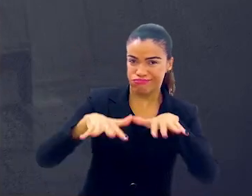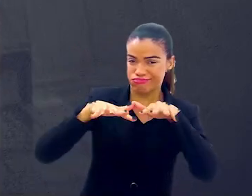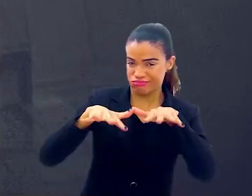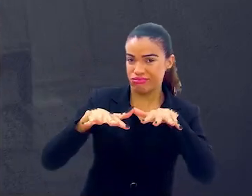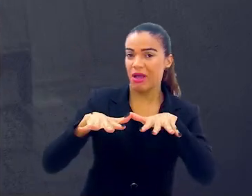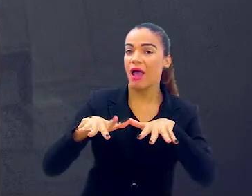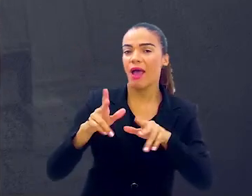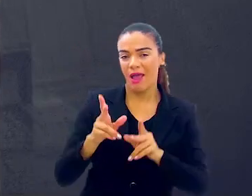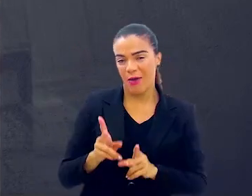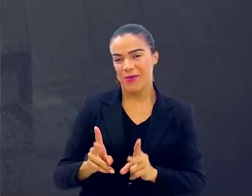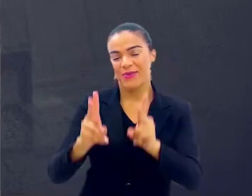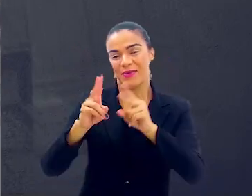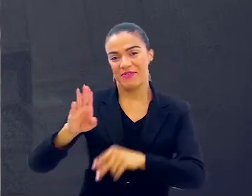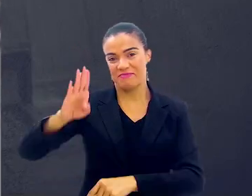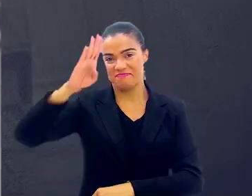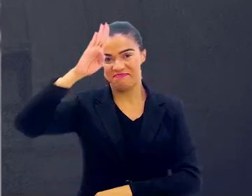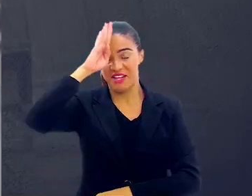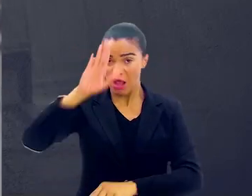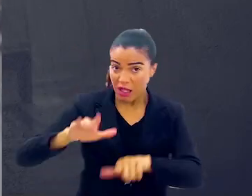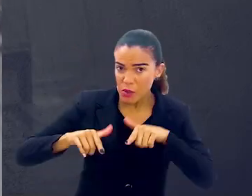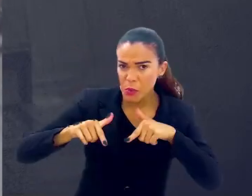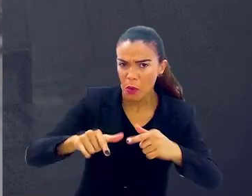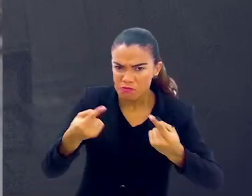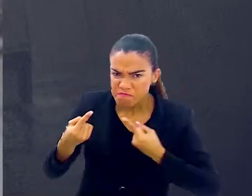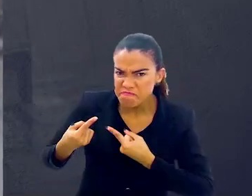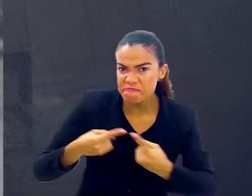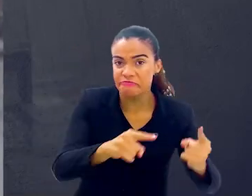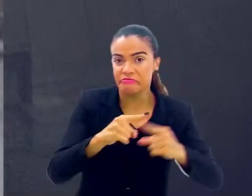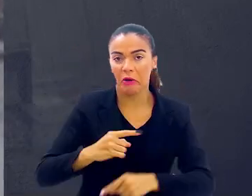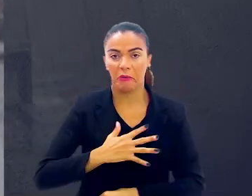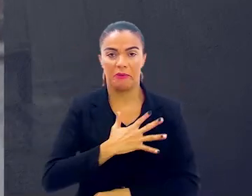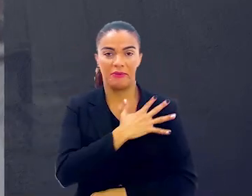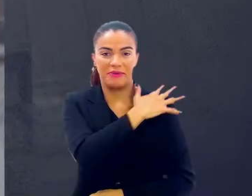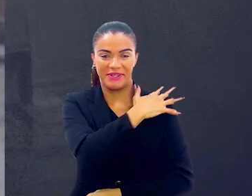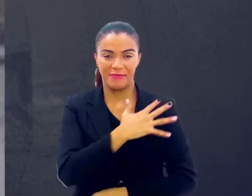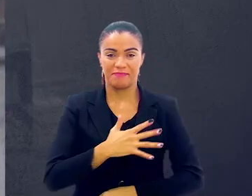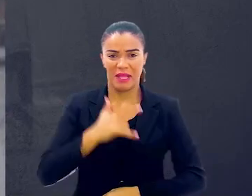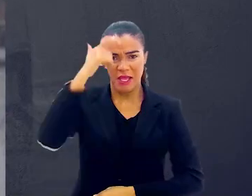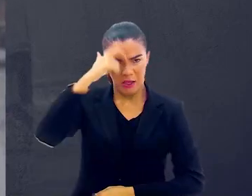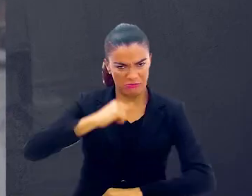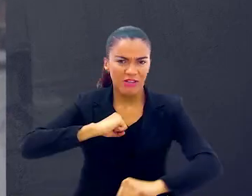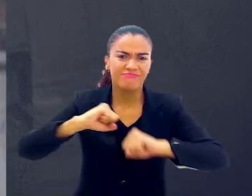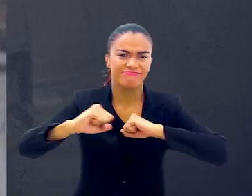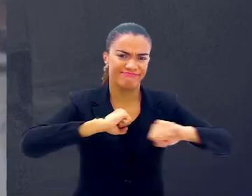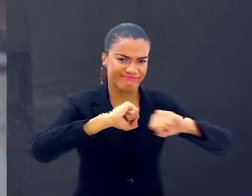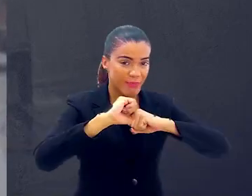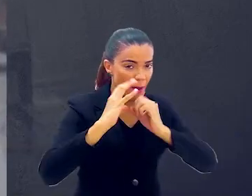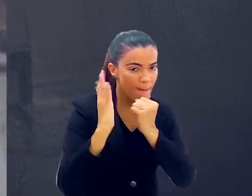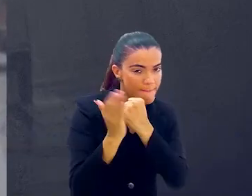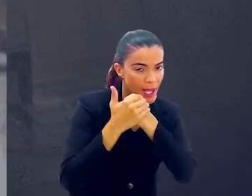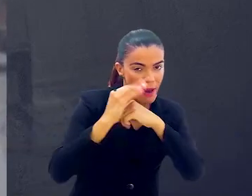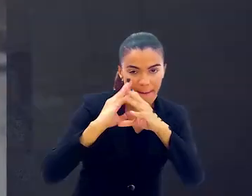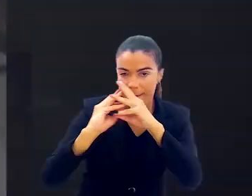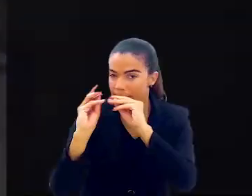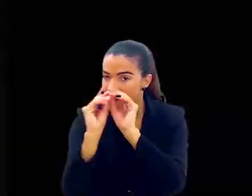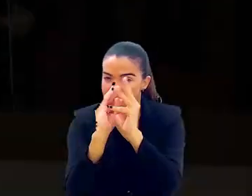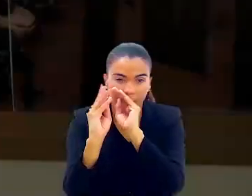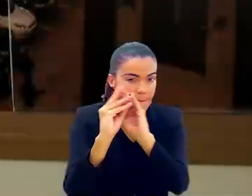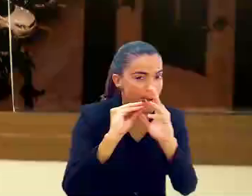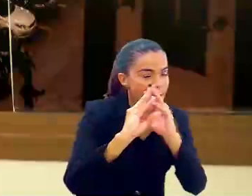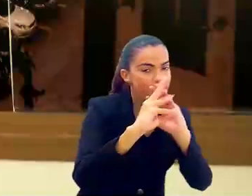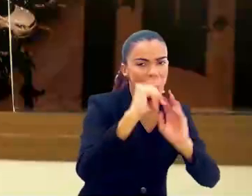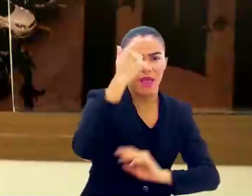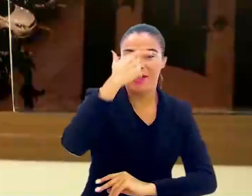Paulo Ramos ainda era militar e atuou no combate ao regime. Eu tinha uma militância na clandestinidade.